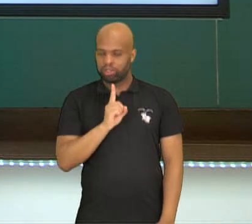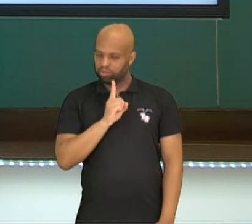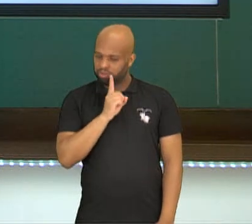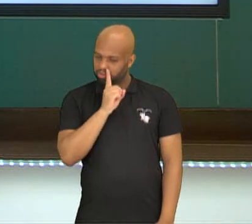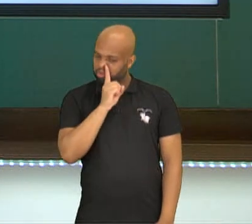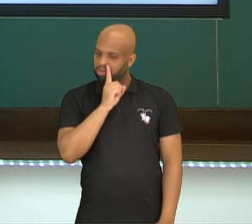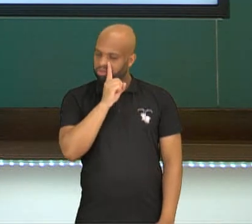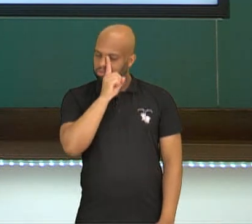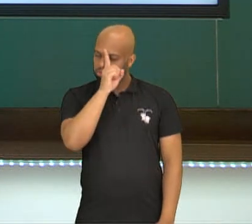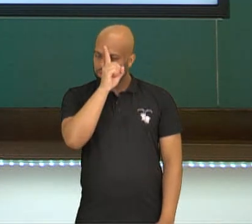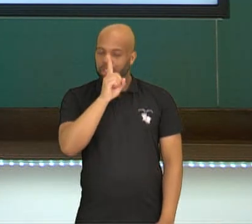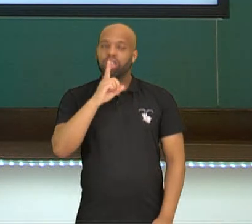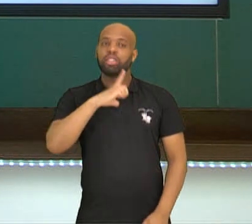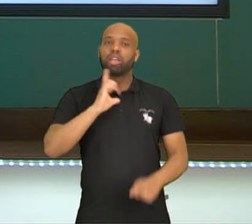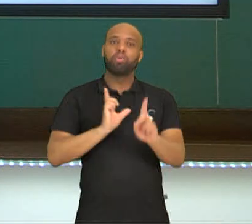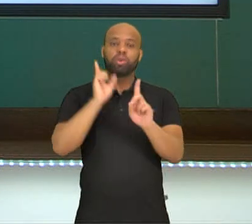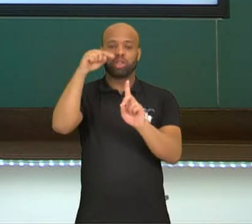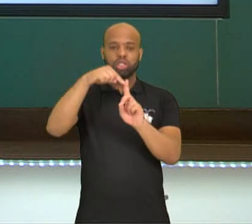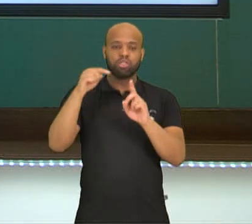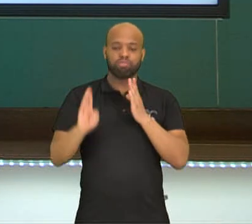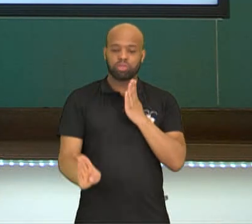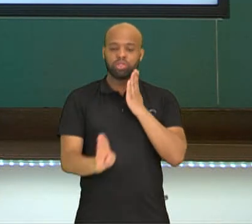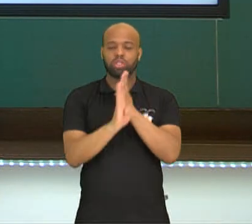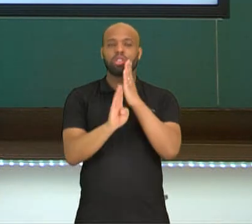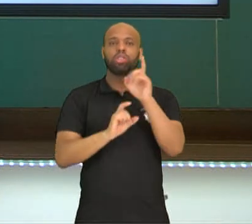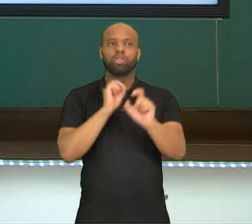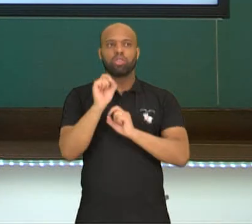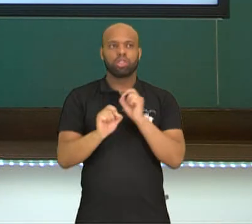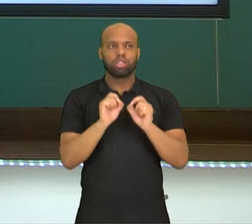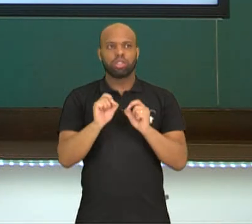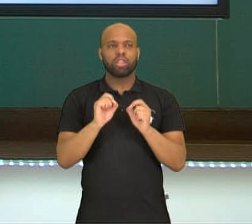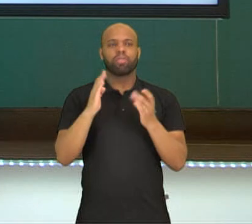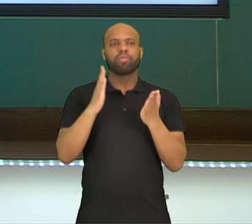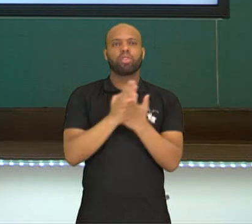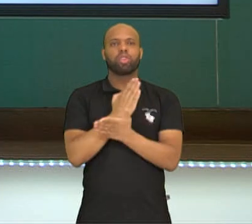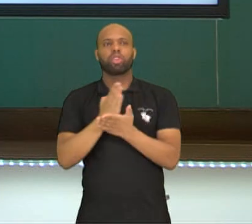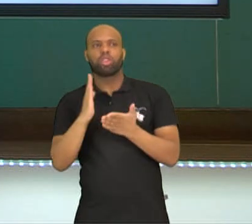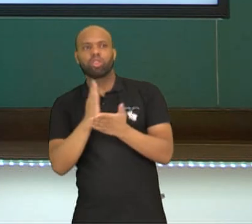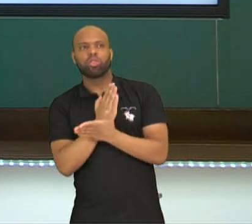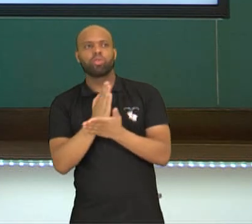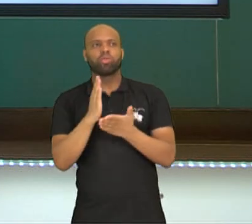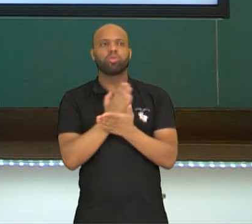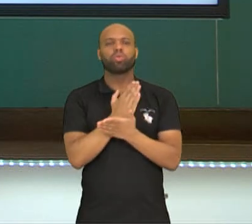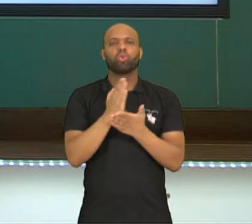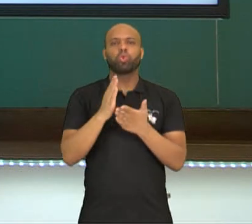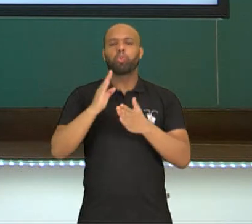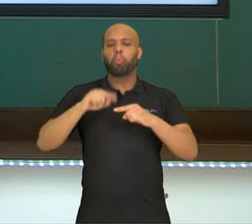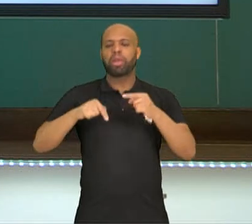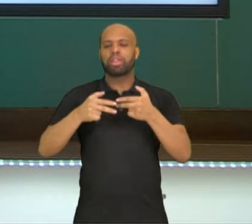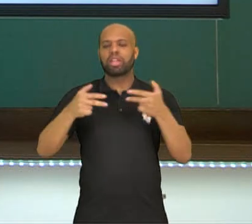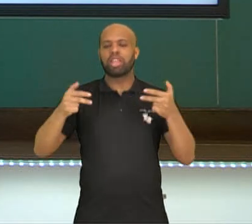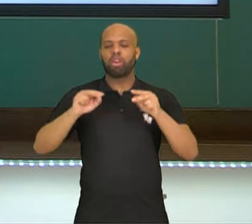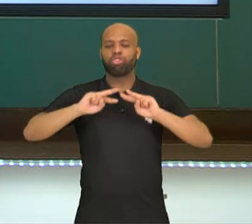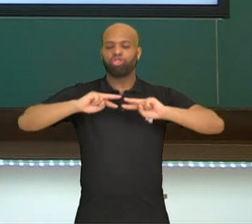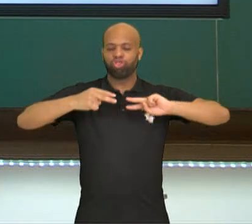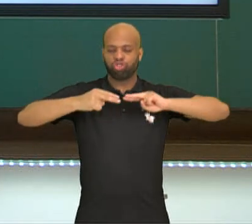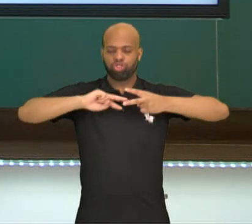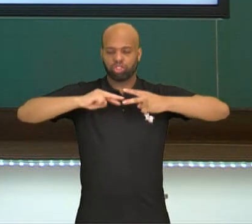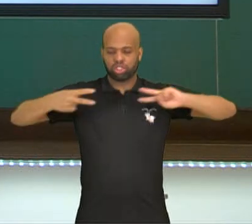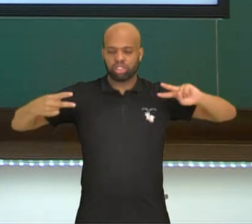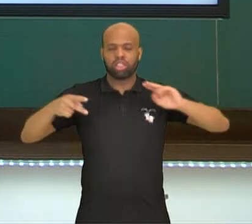o objetivo de encontrar neste teste fragmentos do material genético do